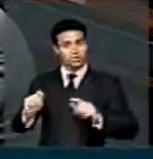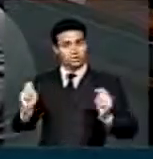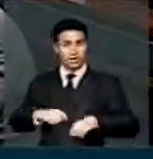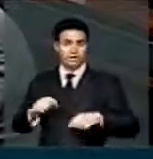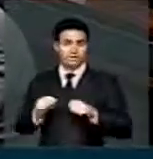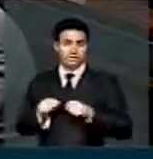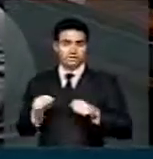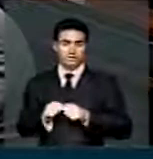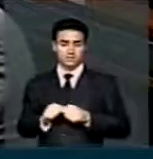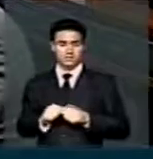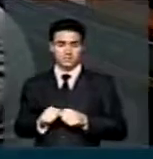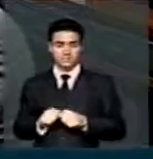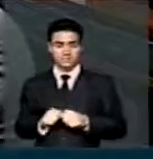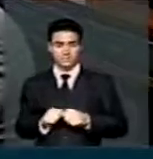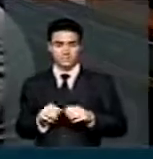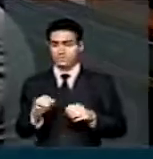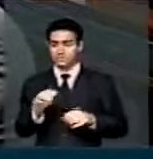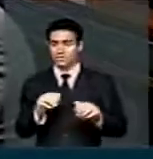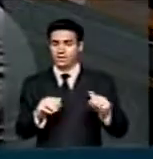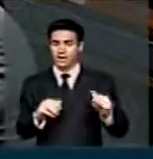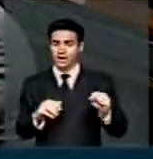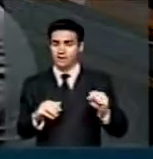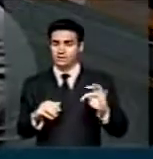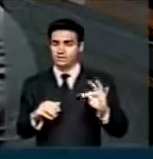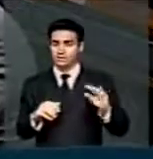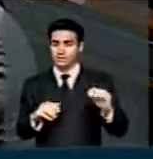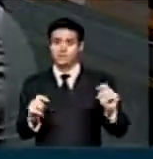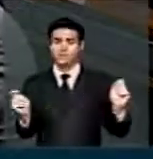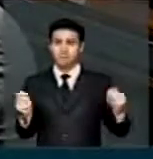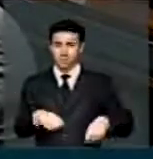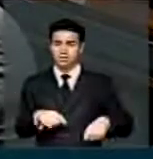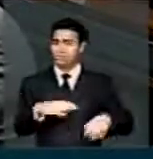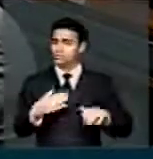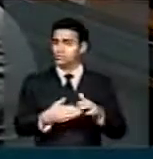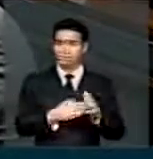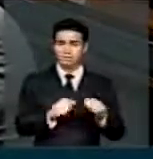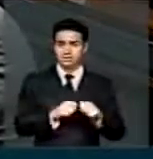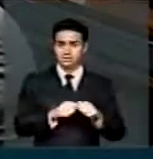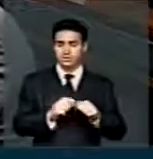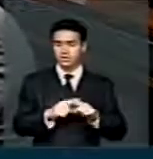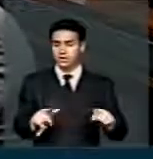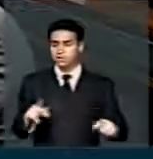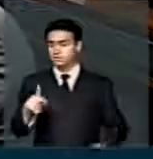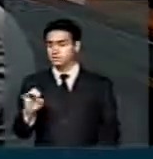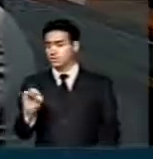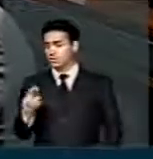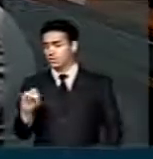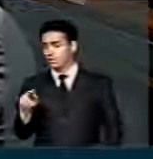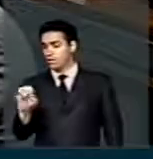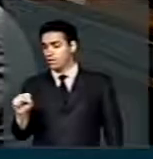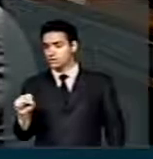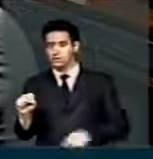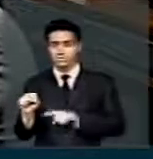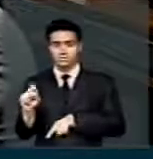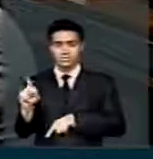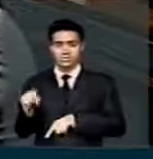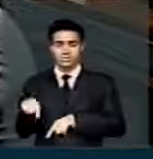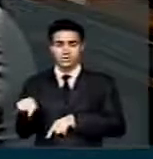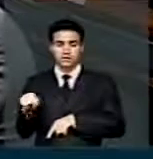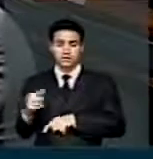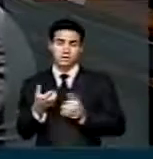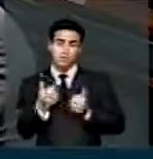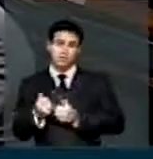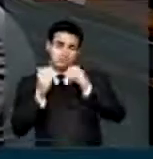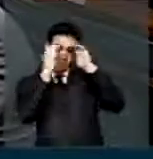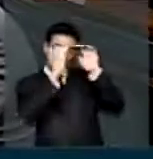seja, para a Astra tudo podia no contrato, e para a Petrobras, ao que parece, restava acatar a decisão